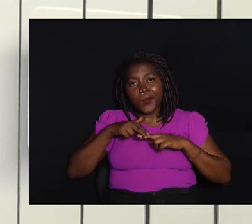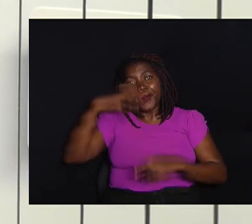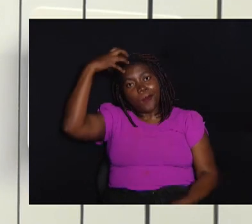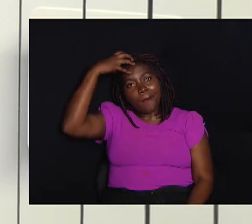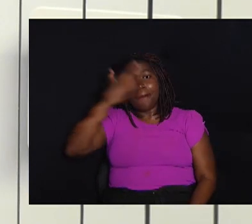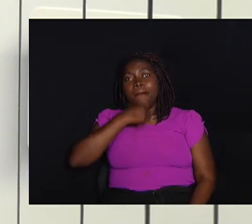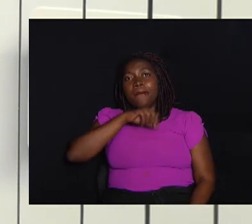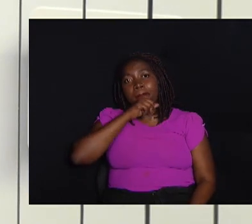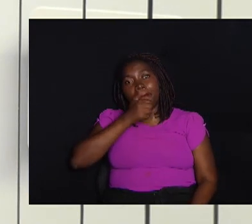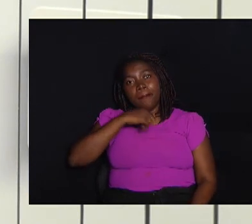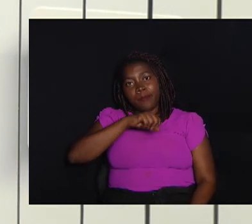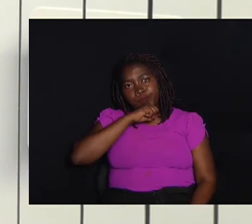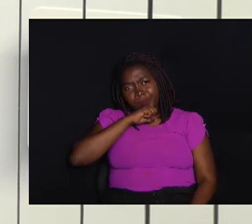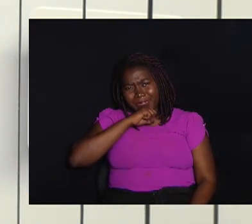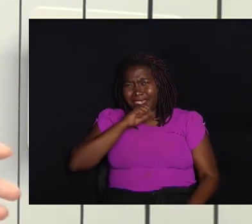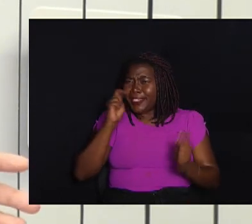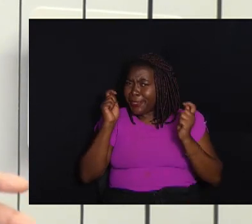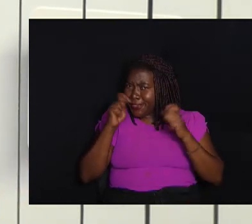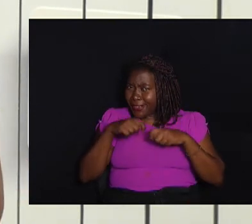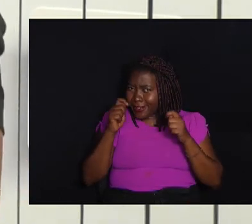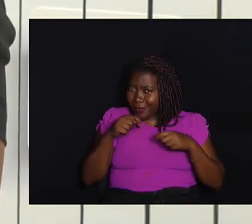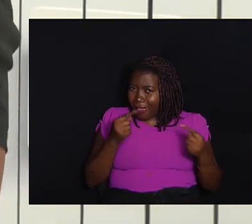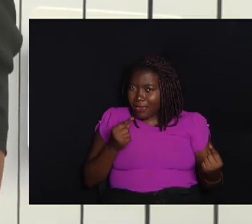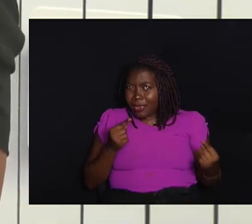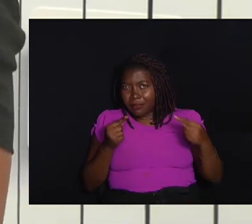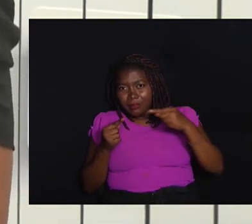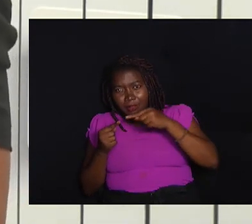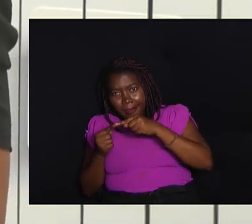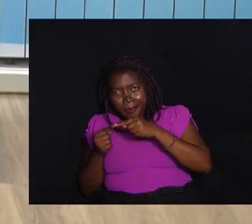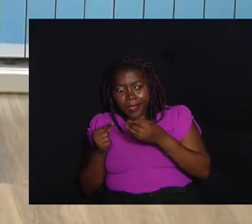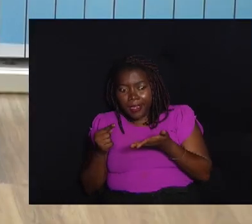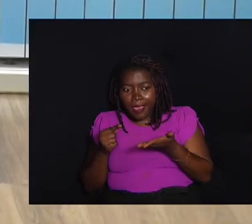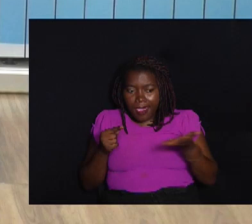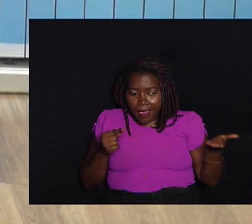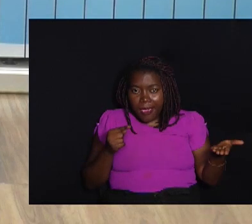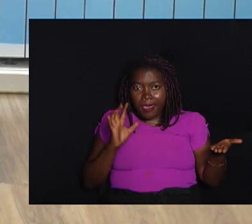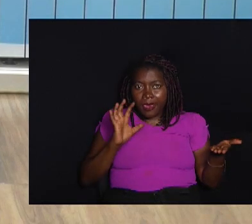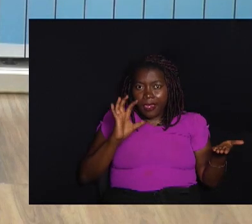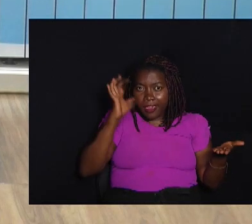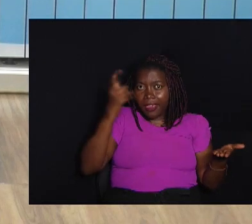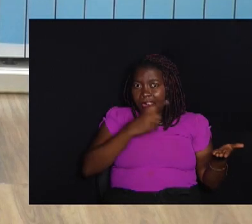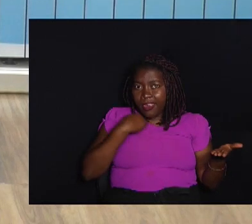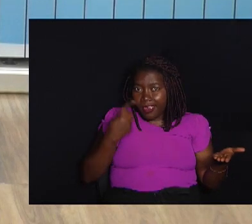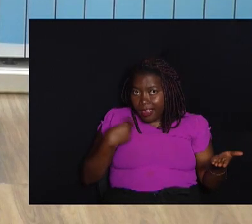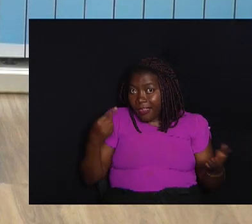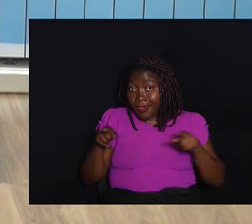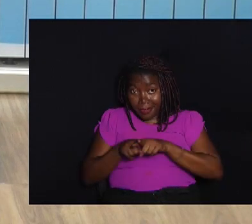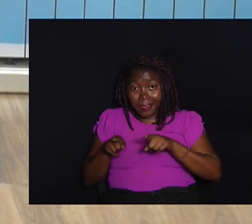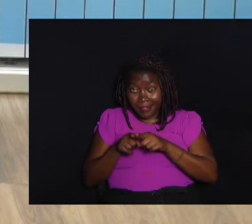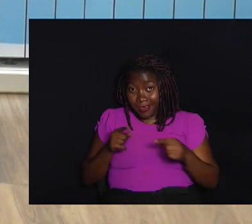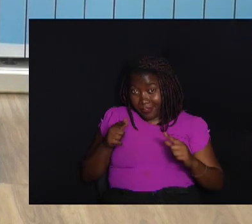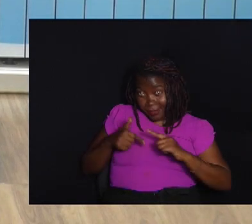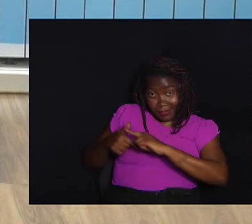é possível fazer um tipo de correlação desses casos com a alienação parental?